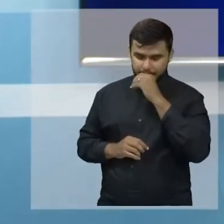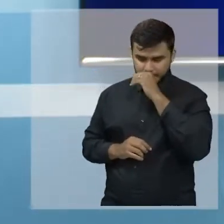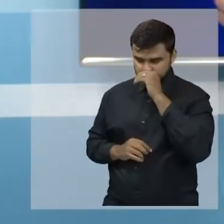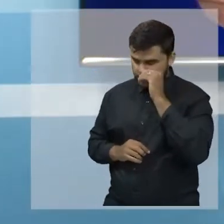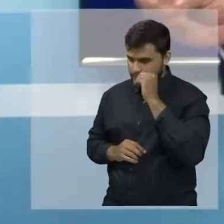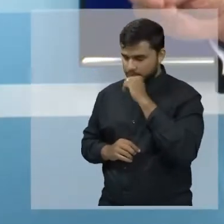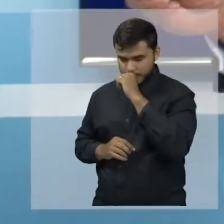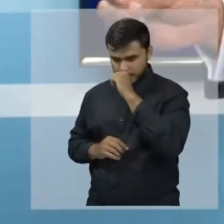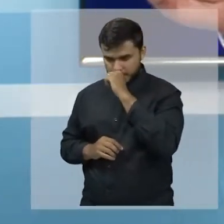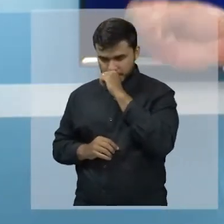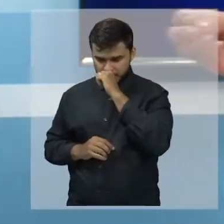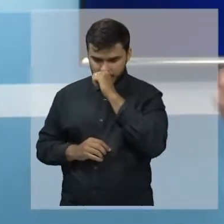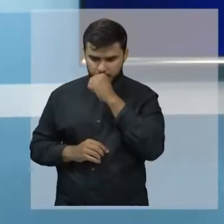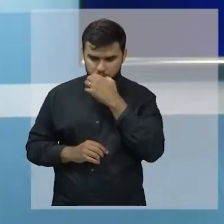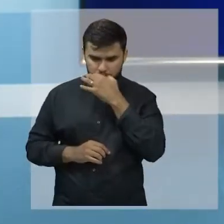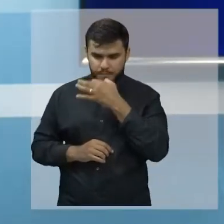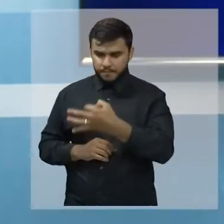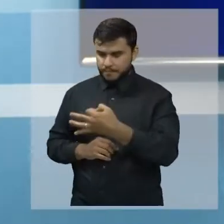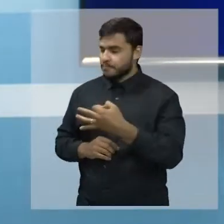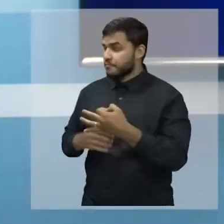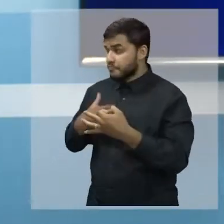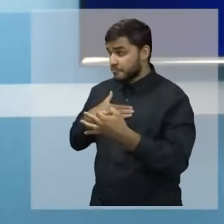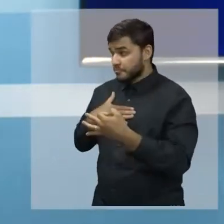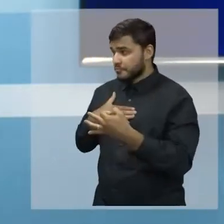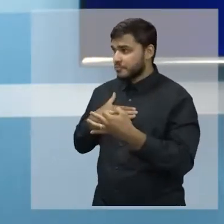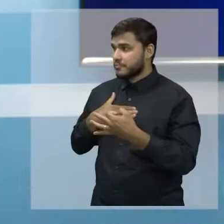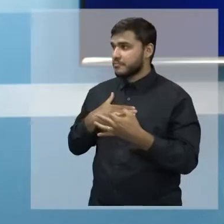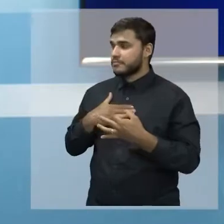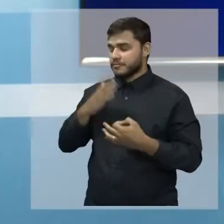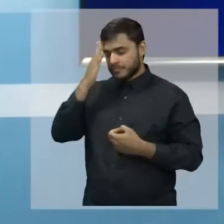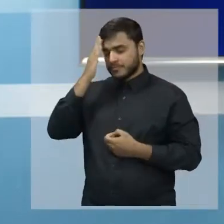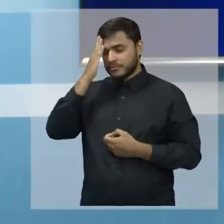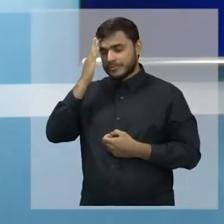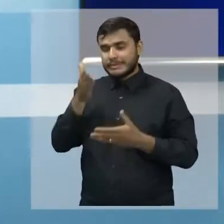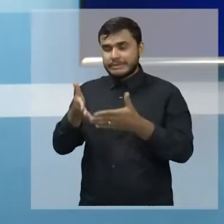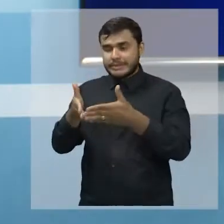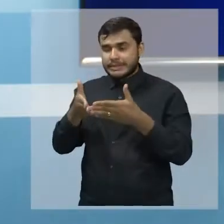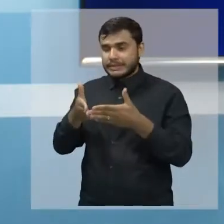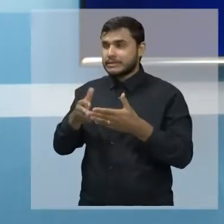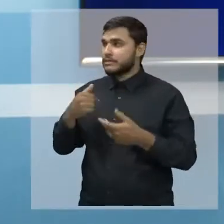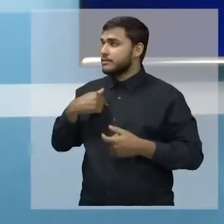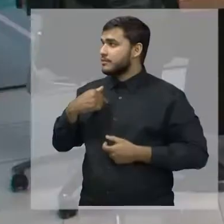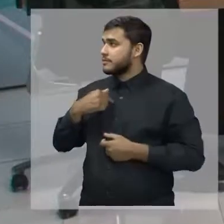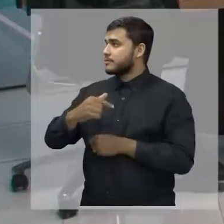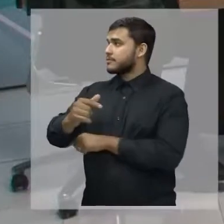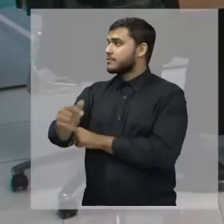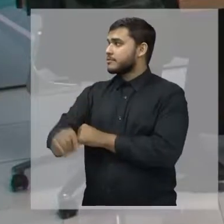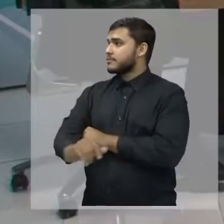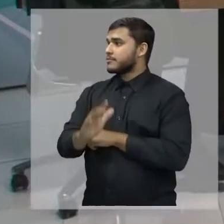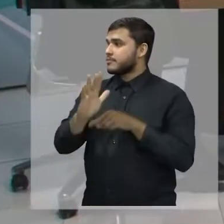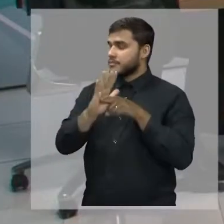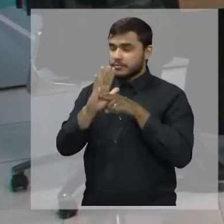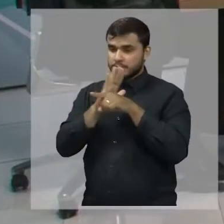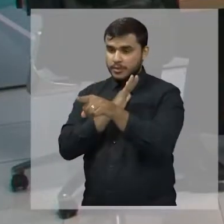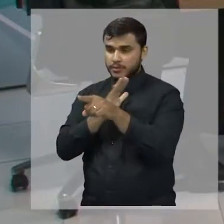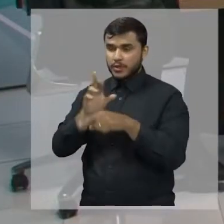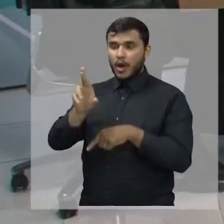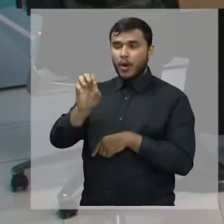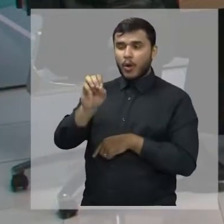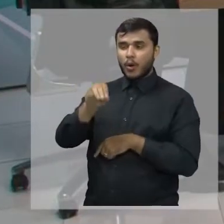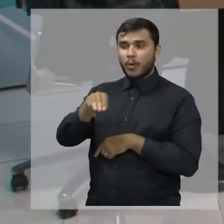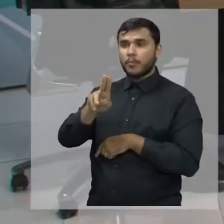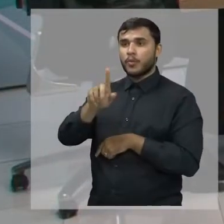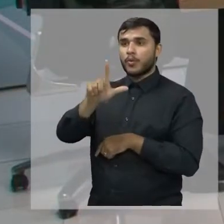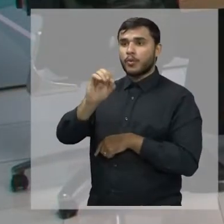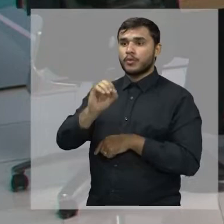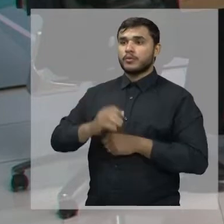usando aqui o linguajar do juridiquês, né? Deixa eu perguntar ao professor Rômulo uma coisa. Esse